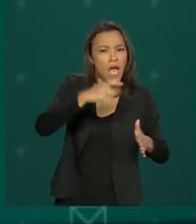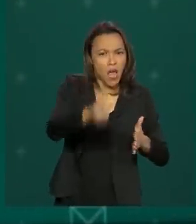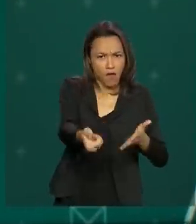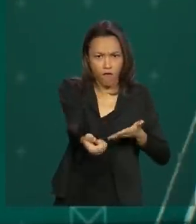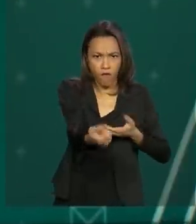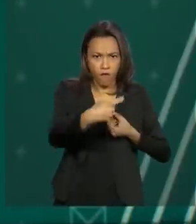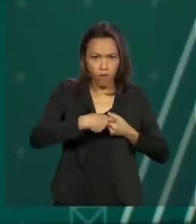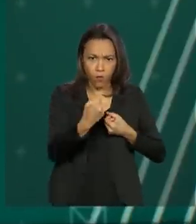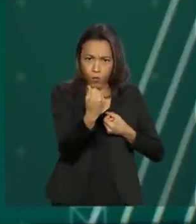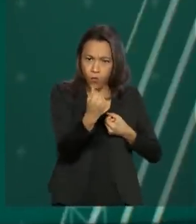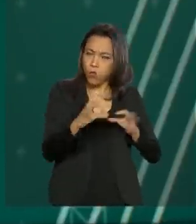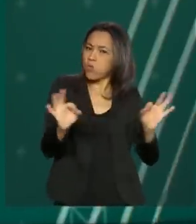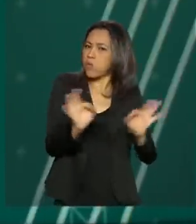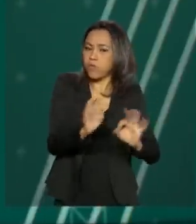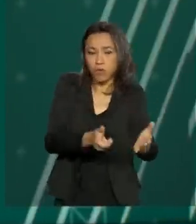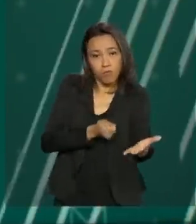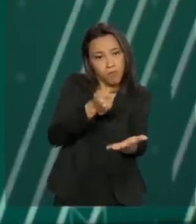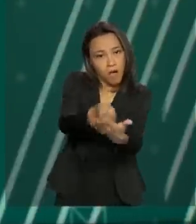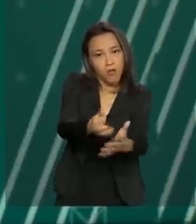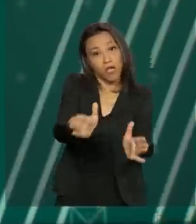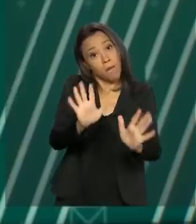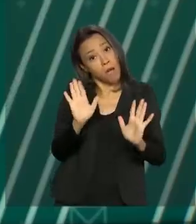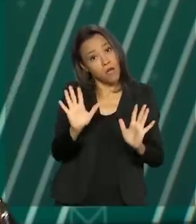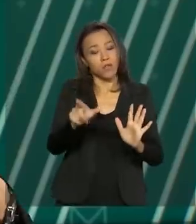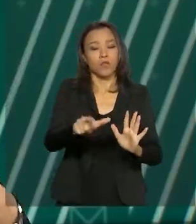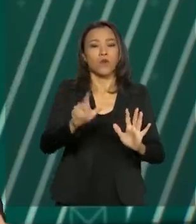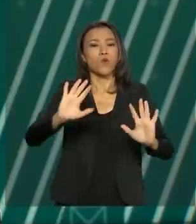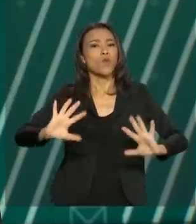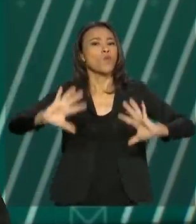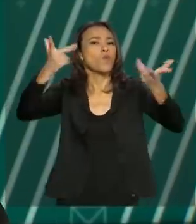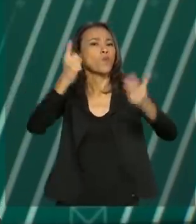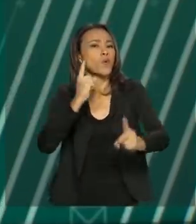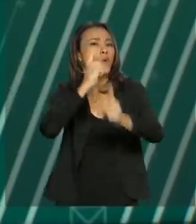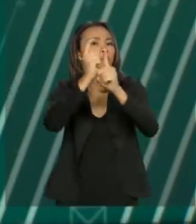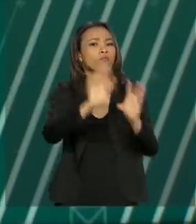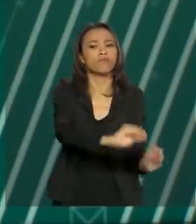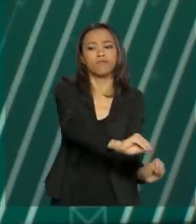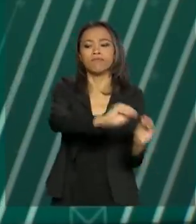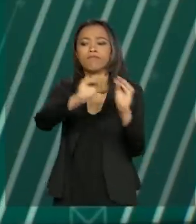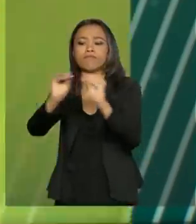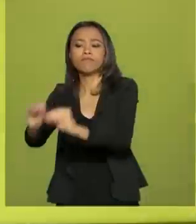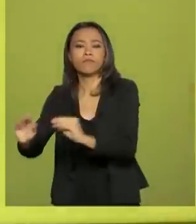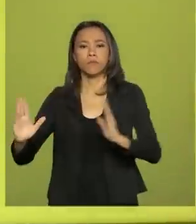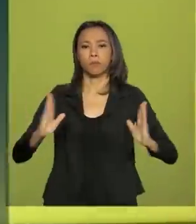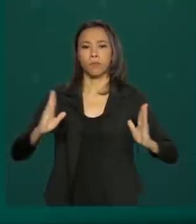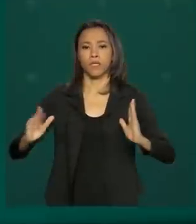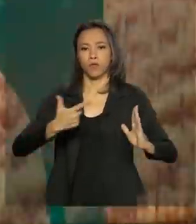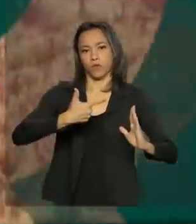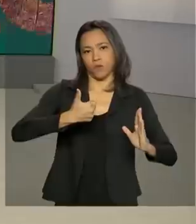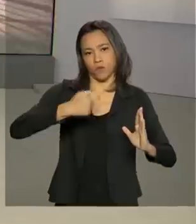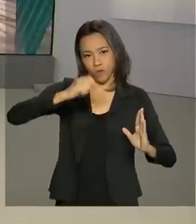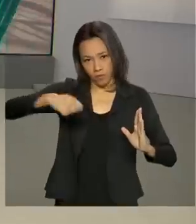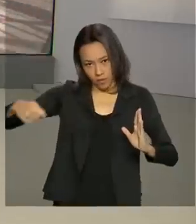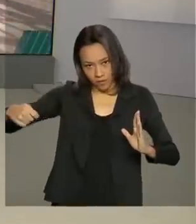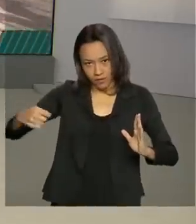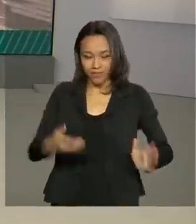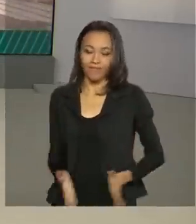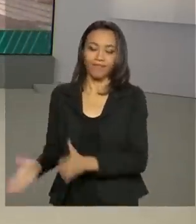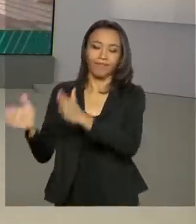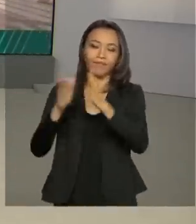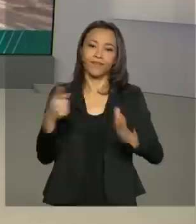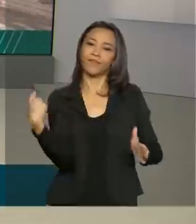devolução imediata dos cachês pagos desde que o evento seja remarcado no período de até 12 meses em